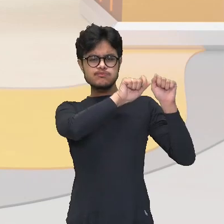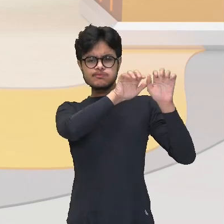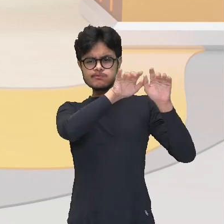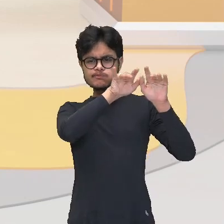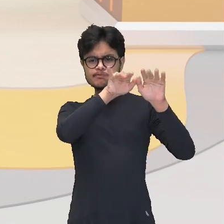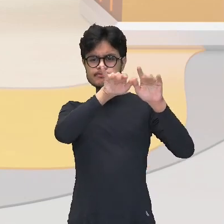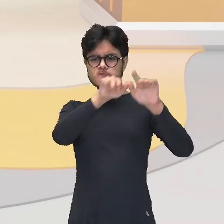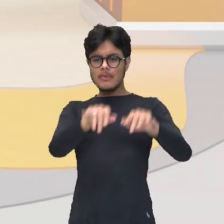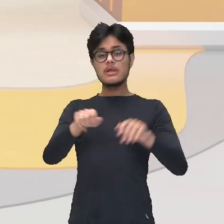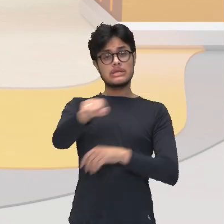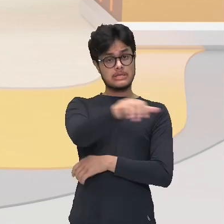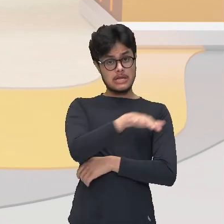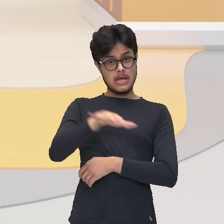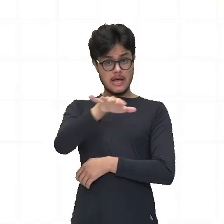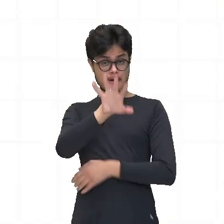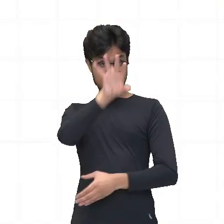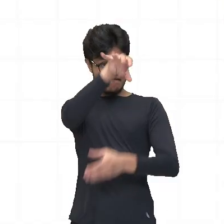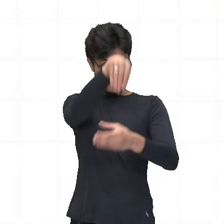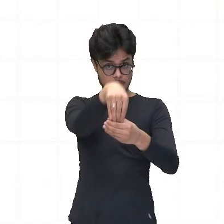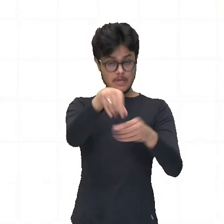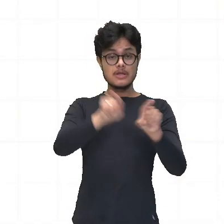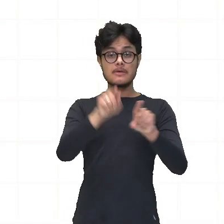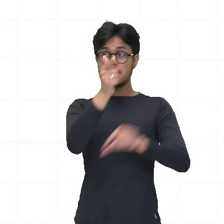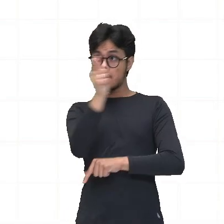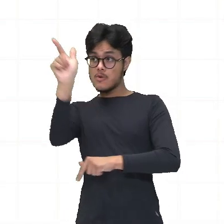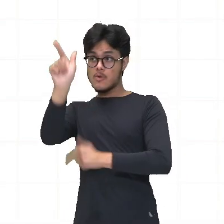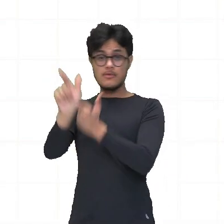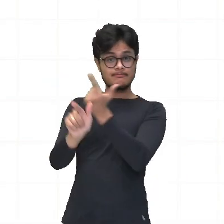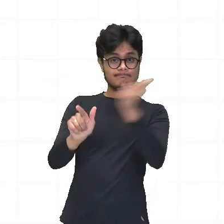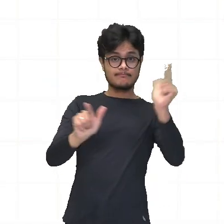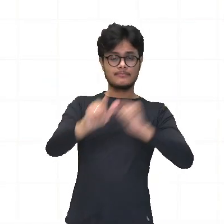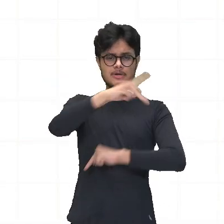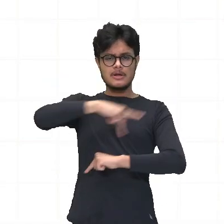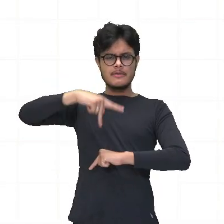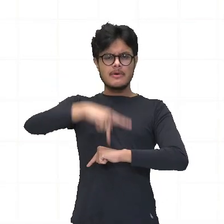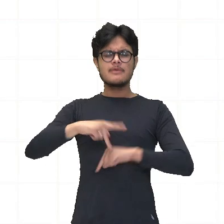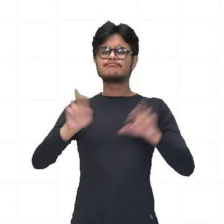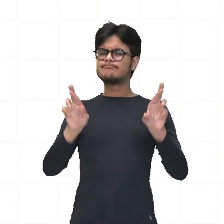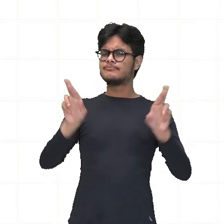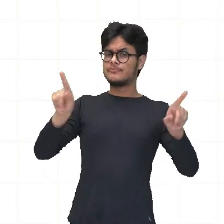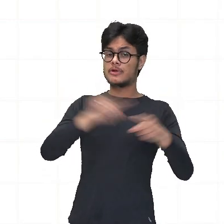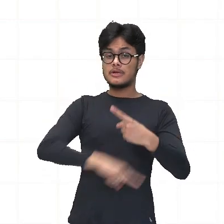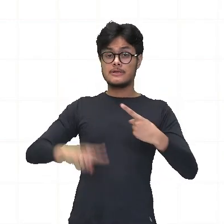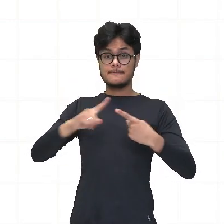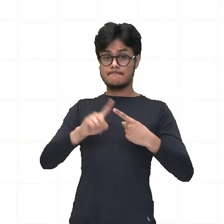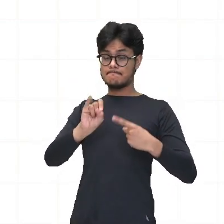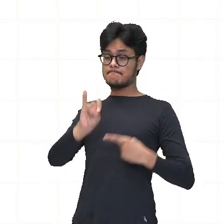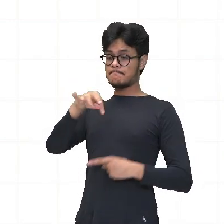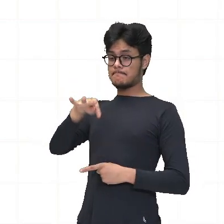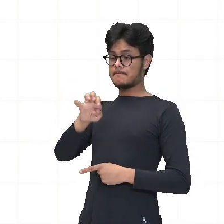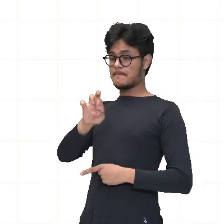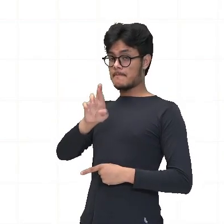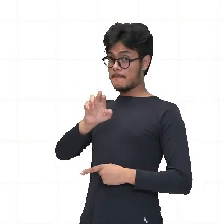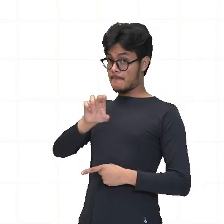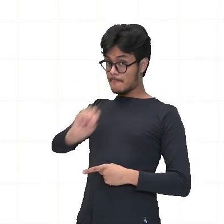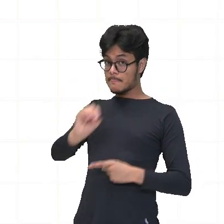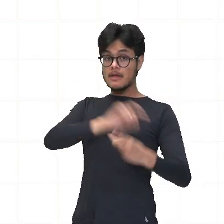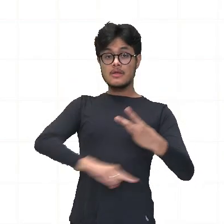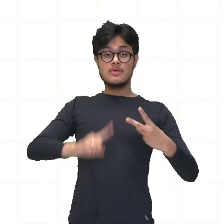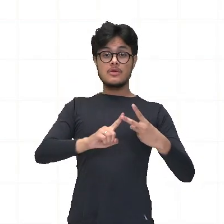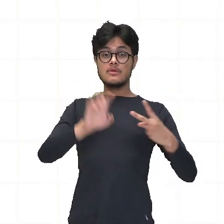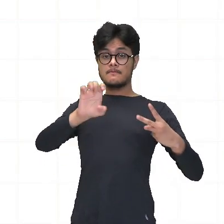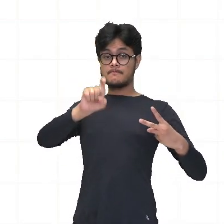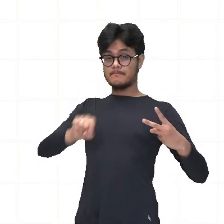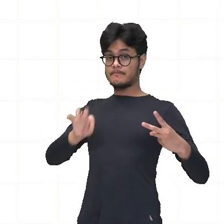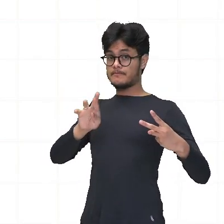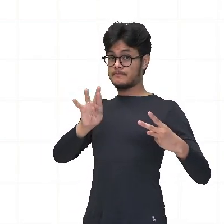migratórios internos e externos. Então vamos diferenciar e conhecer, também relembrar